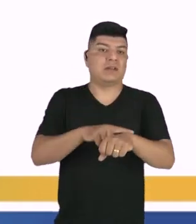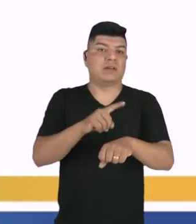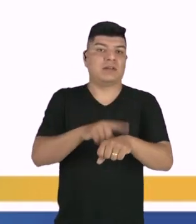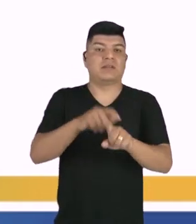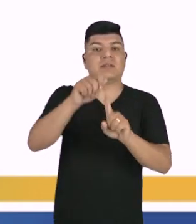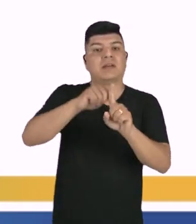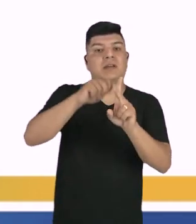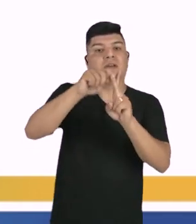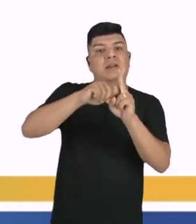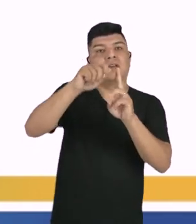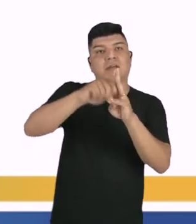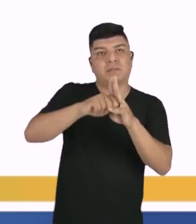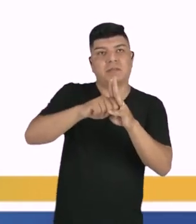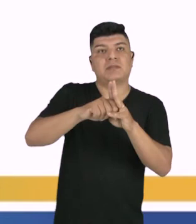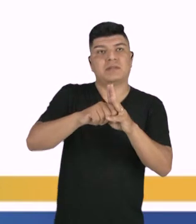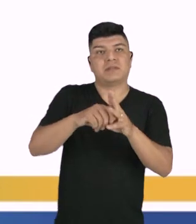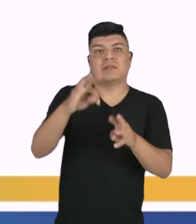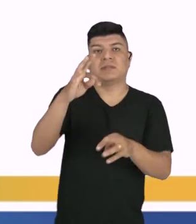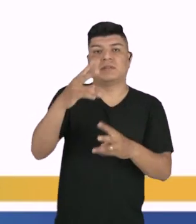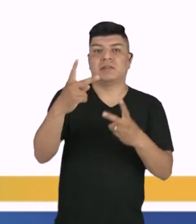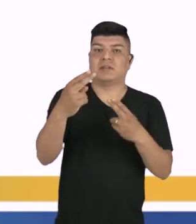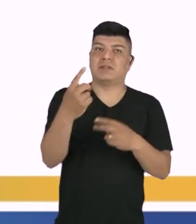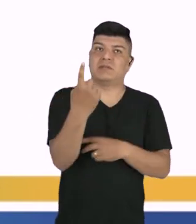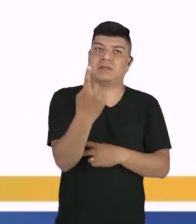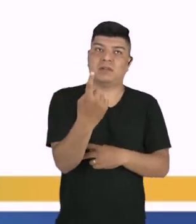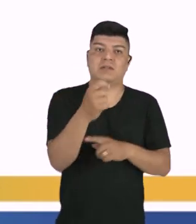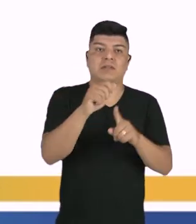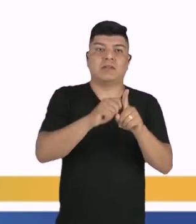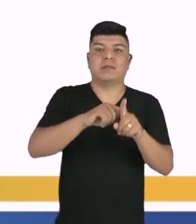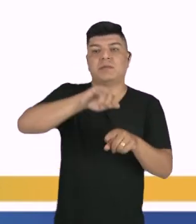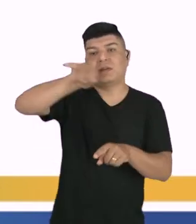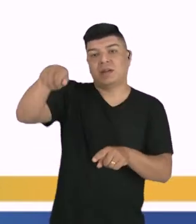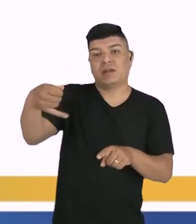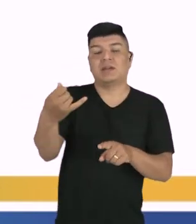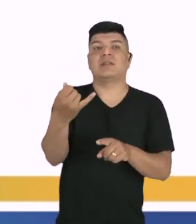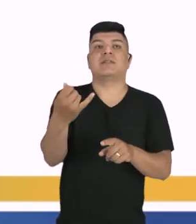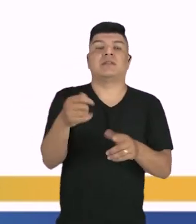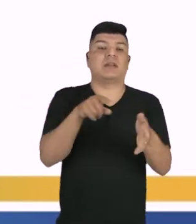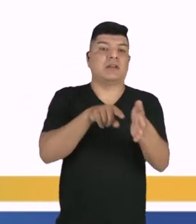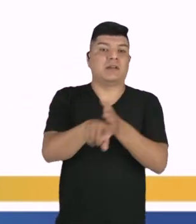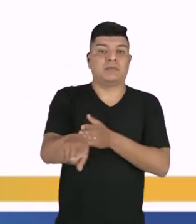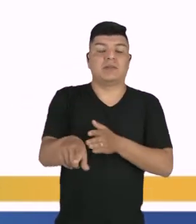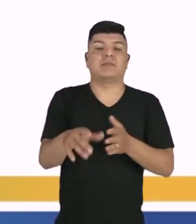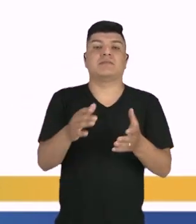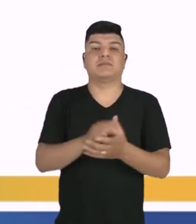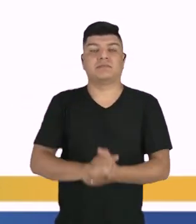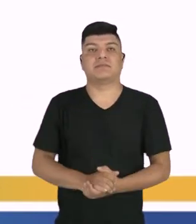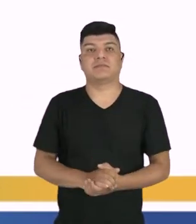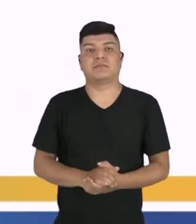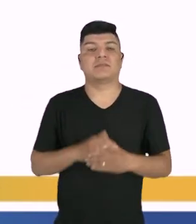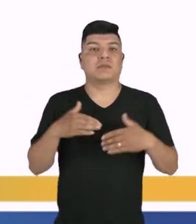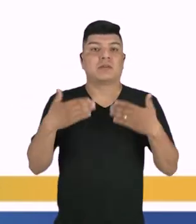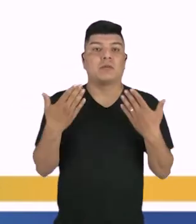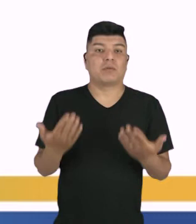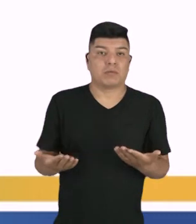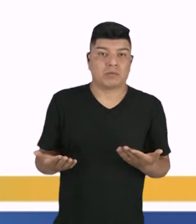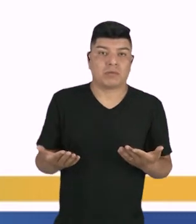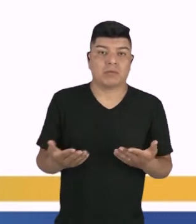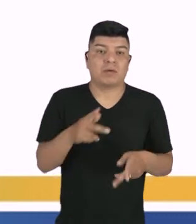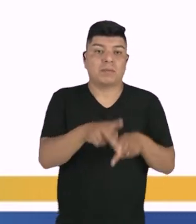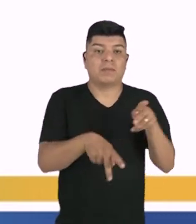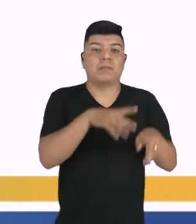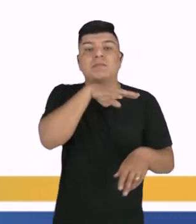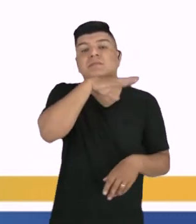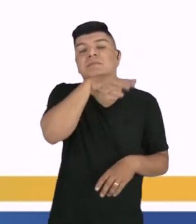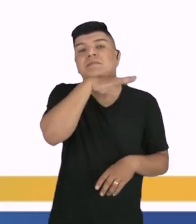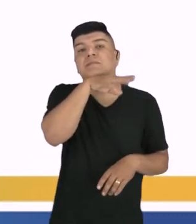né? De tal forma que t igual a 1 é janeiro. Aí vem a pergunta, o comando, né? Qual seria a população